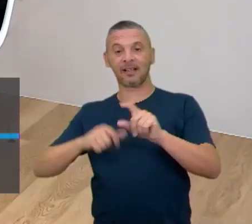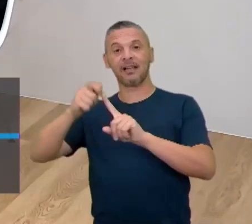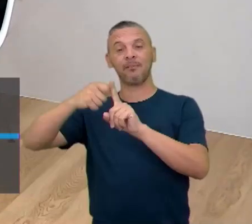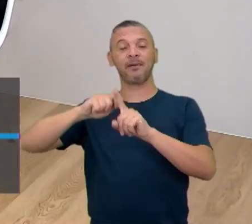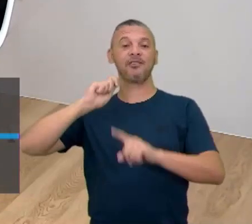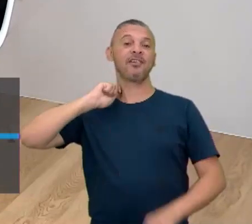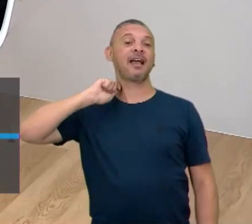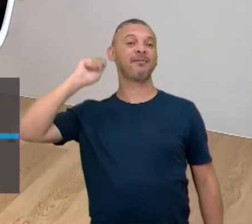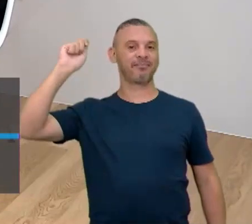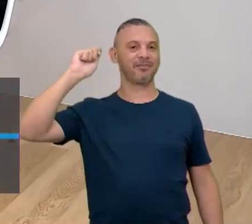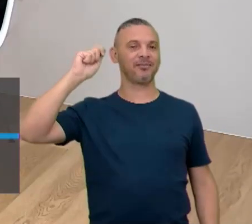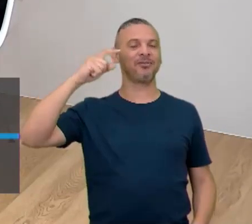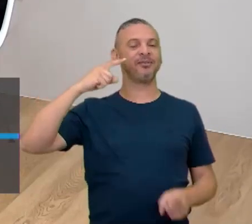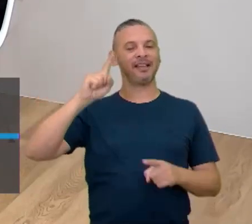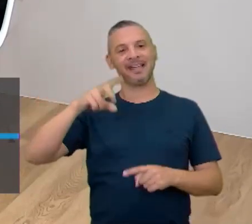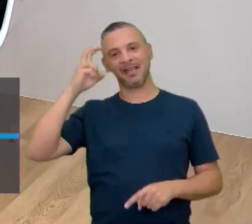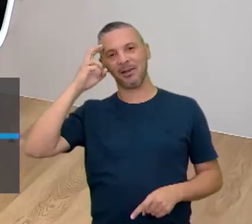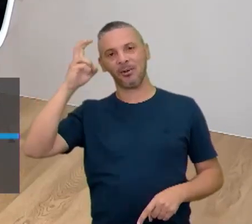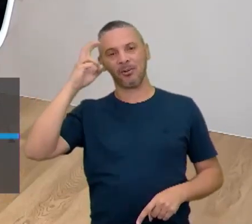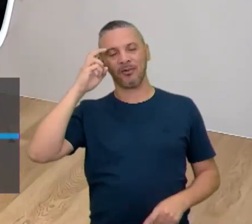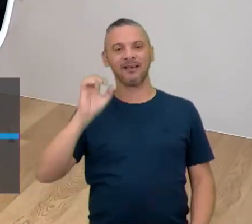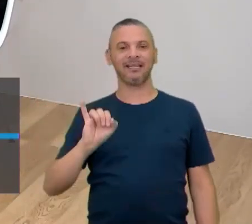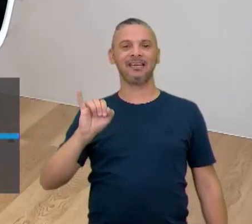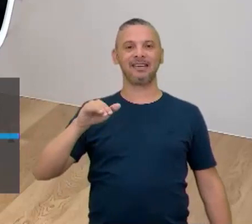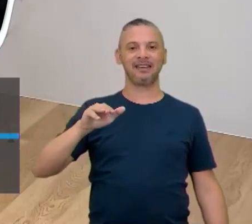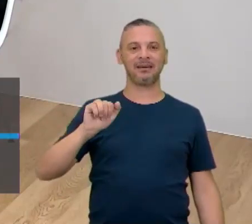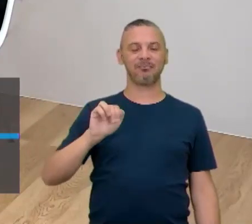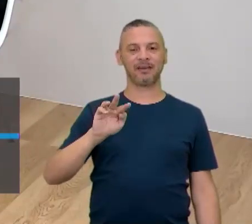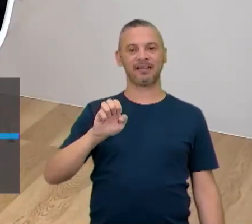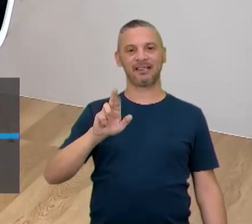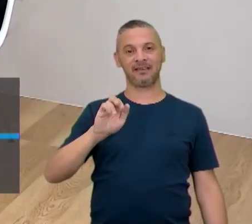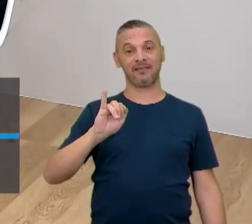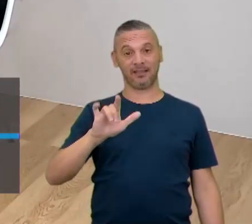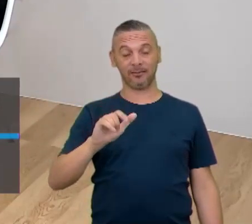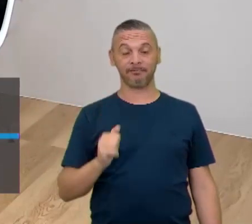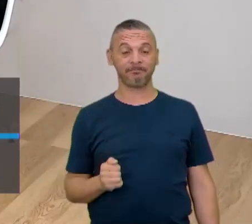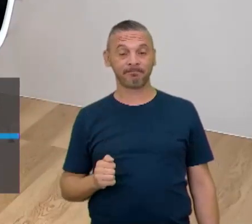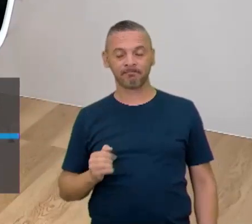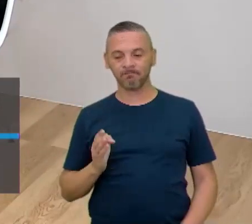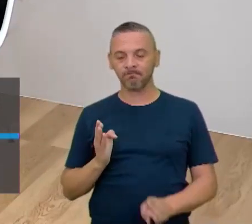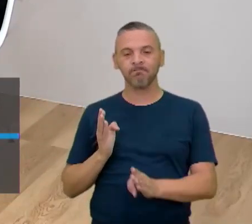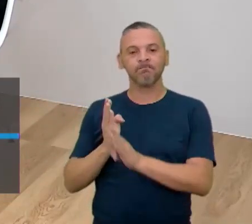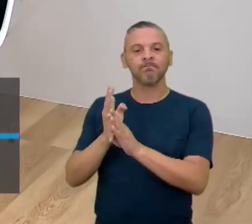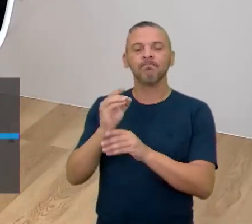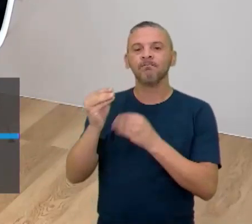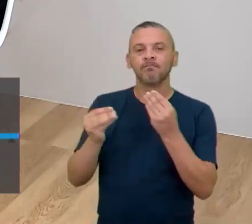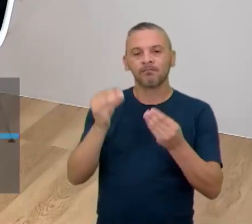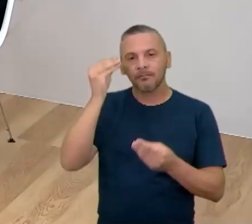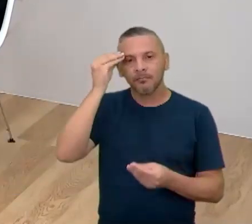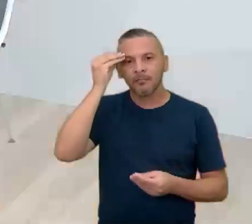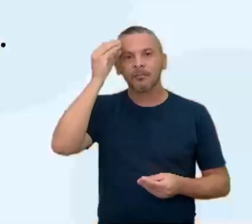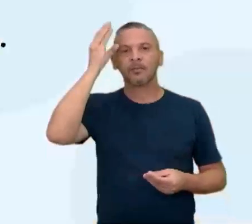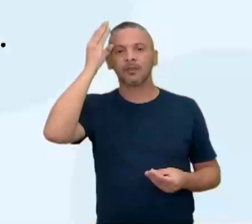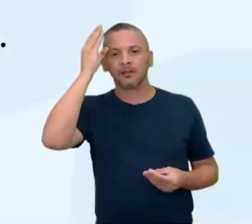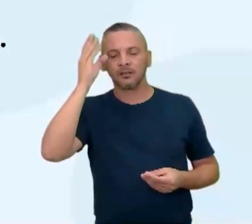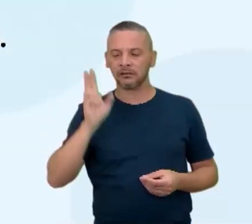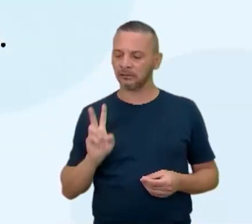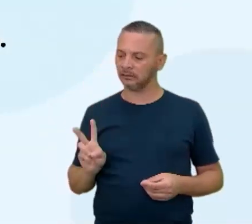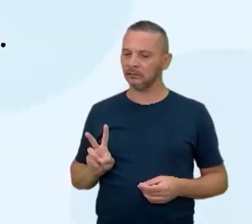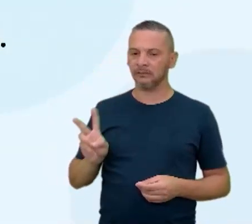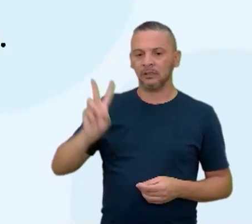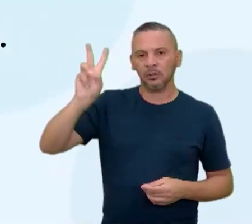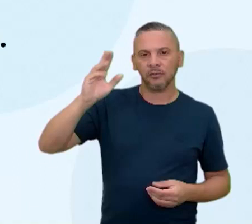da cultura imaterial. E, a partir de tudo isso, identificar conhecimentos, está lá no LED, valores,